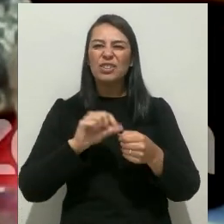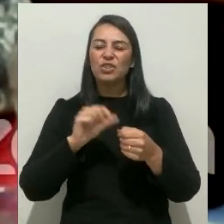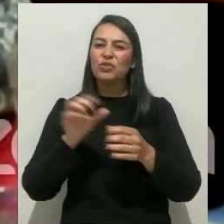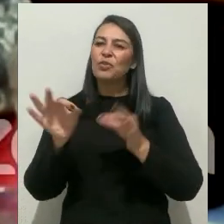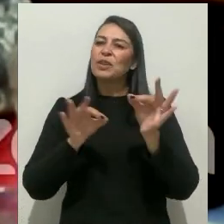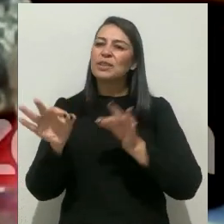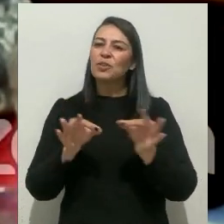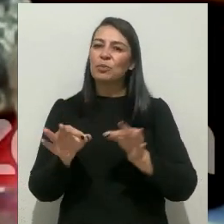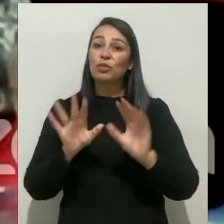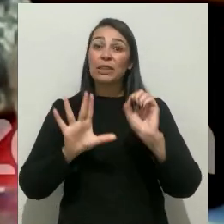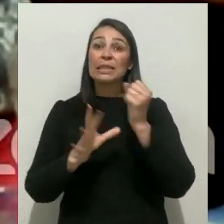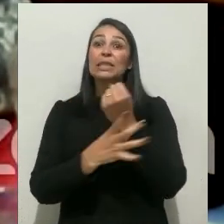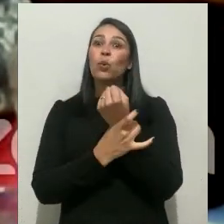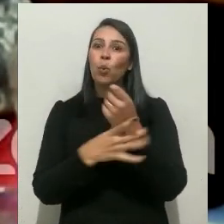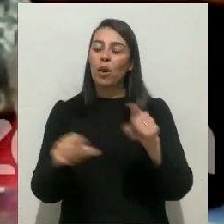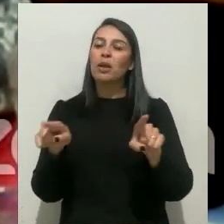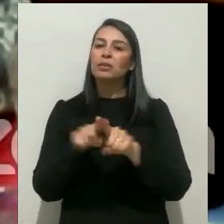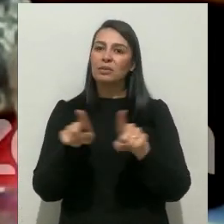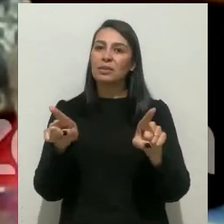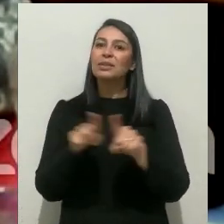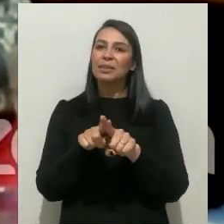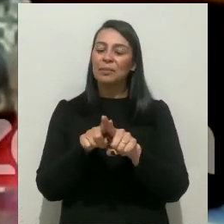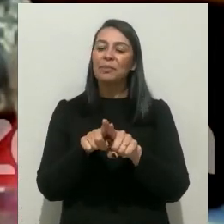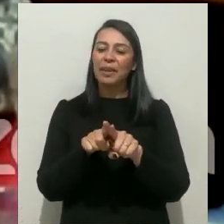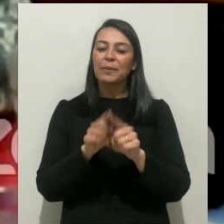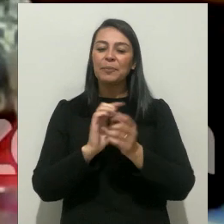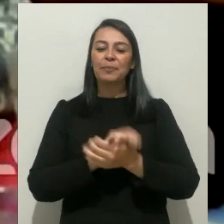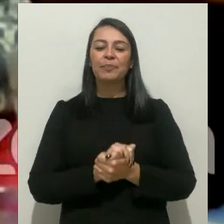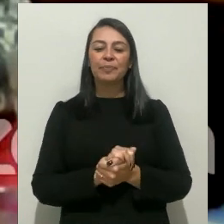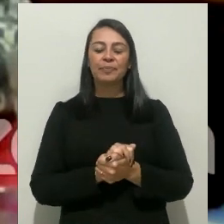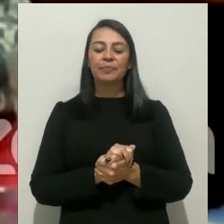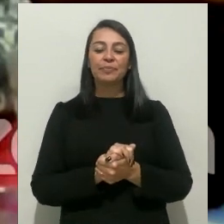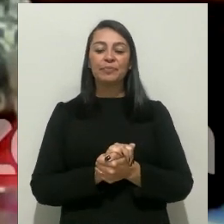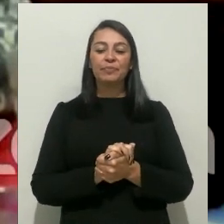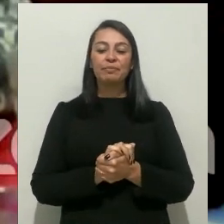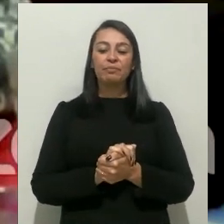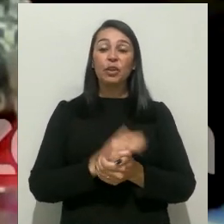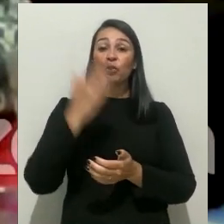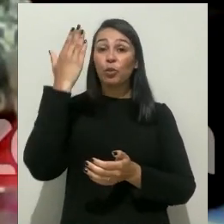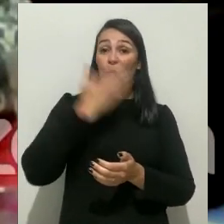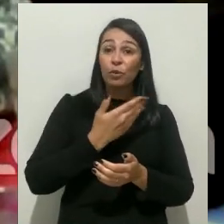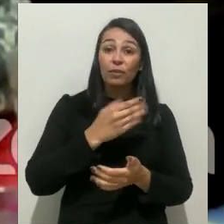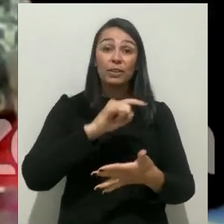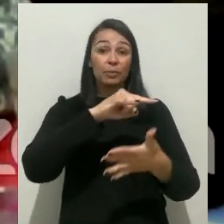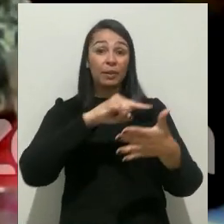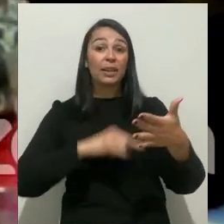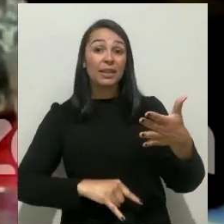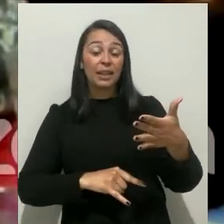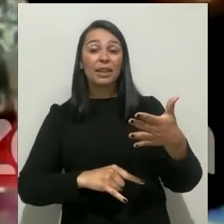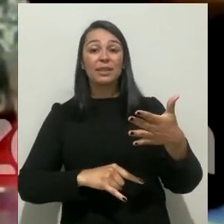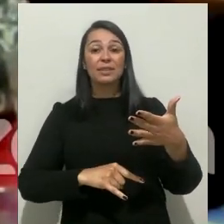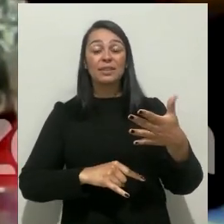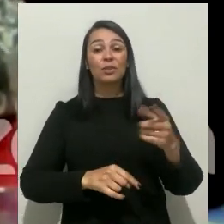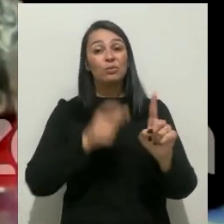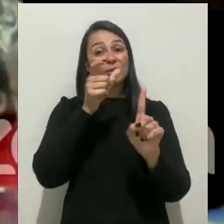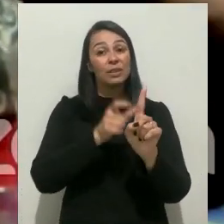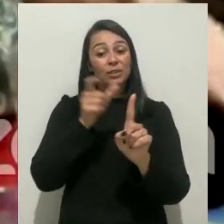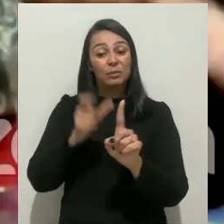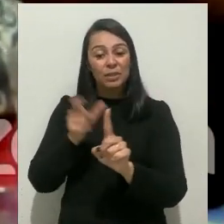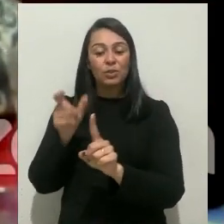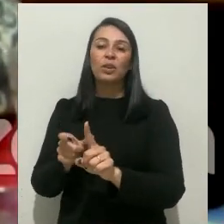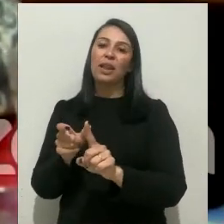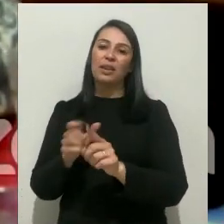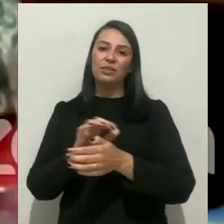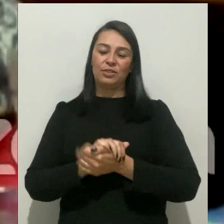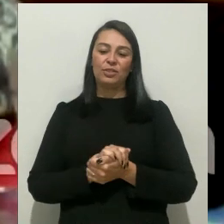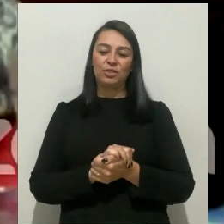uma segurança enorme. E foi comprovado isso pela declaração desses personagens, Landowski,